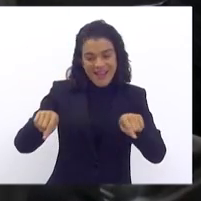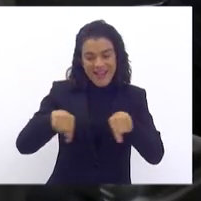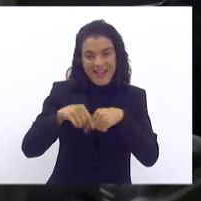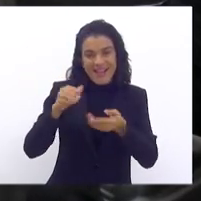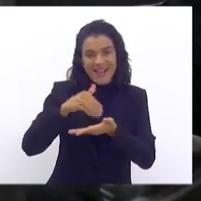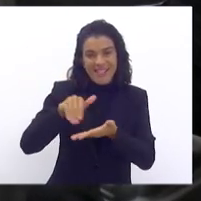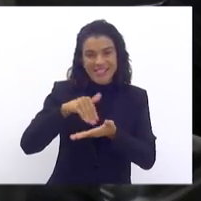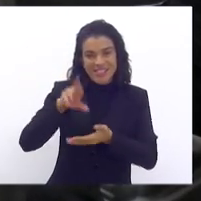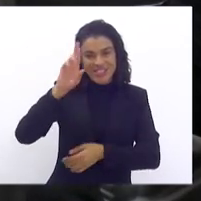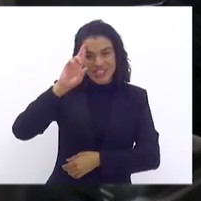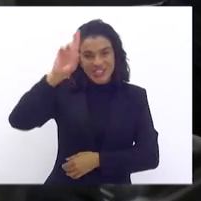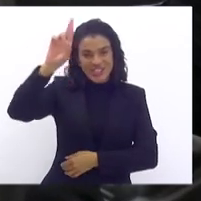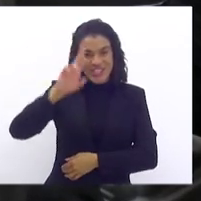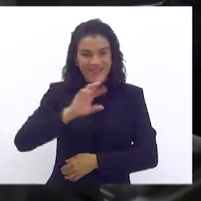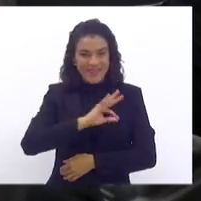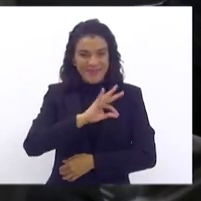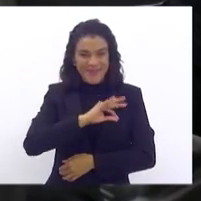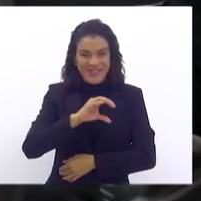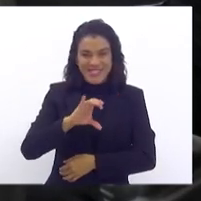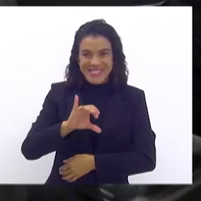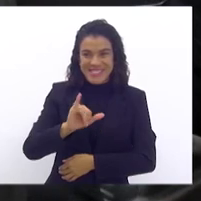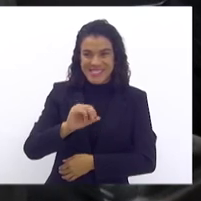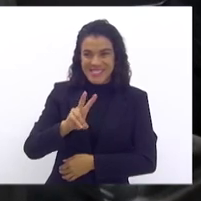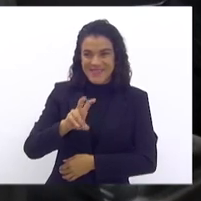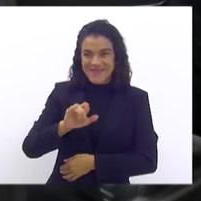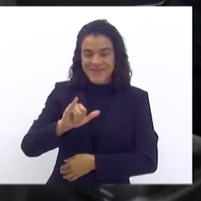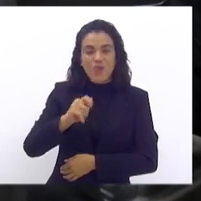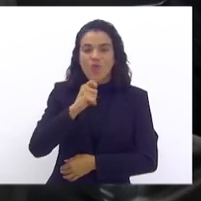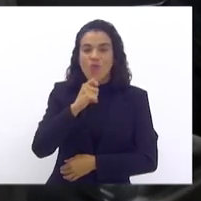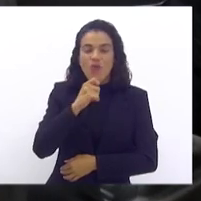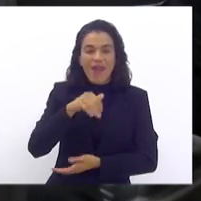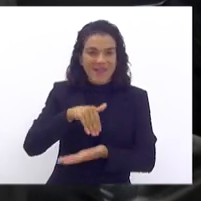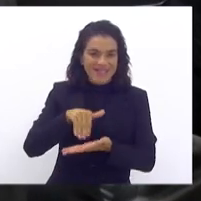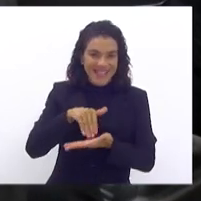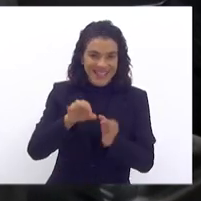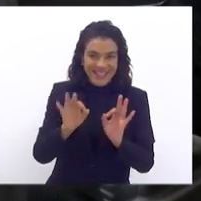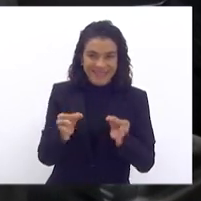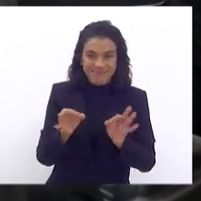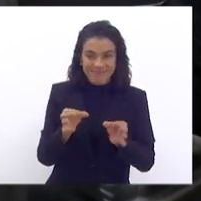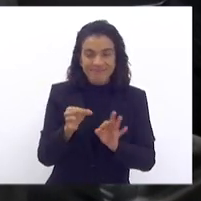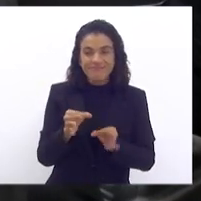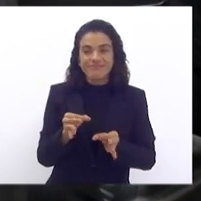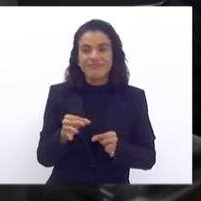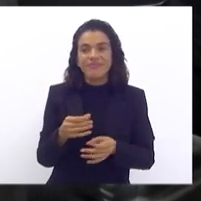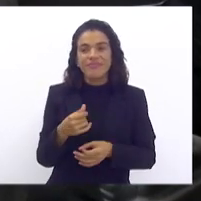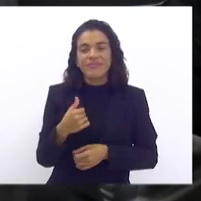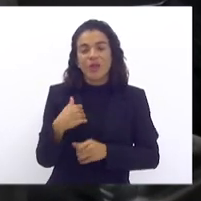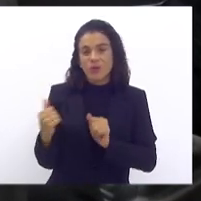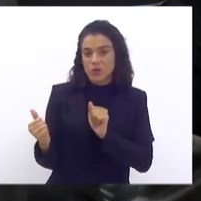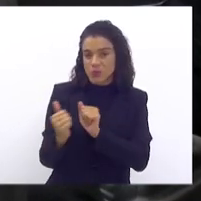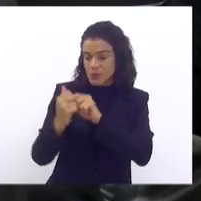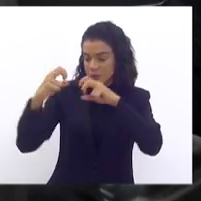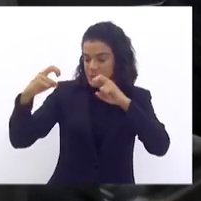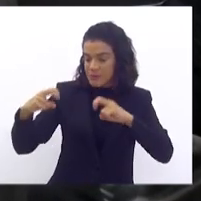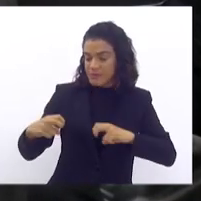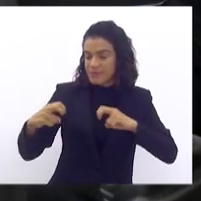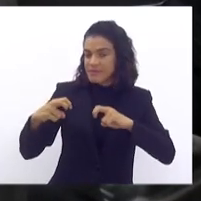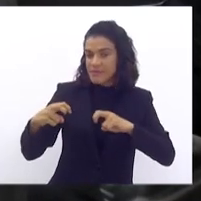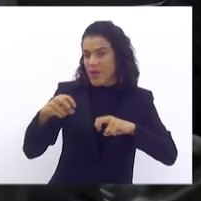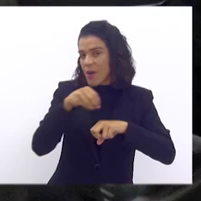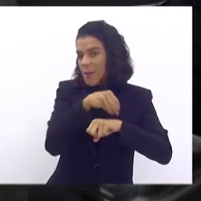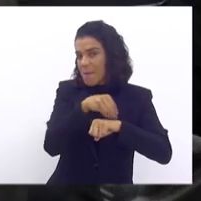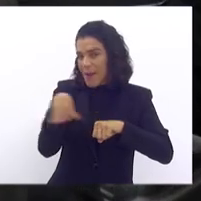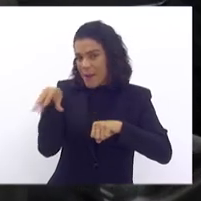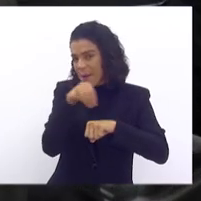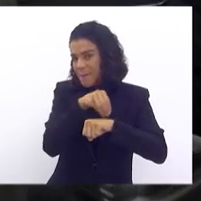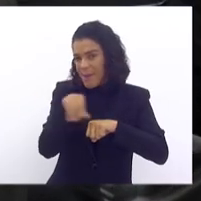chefe de polícia civil, ainda não era uma secretaria. E assim que eu voltei daqueles estudos, eu estive com a deputada falando,